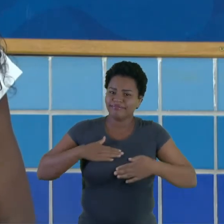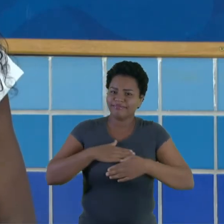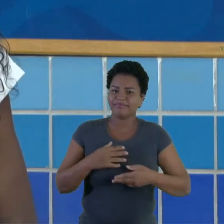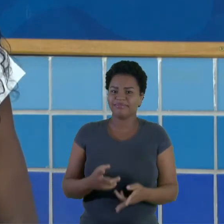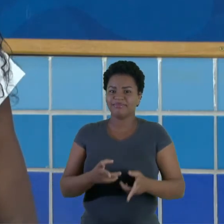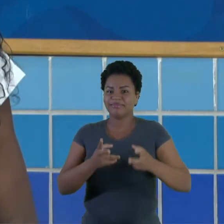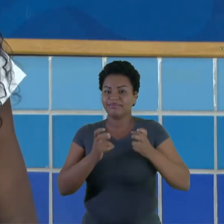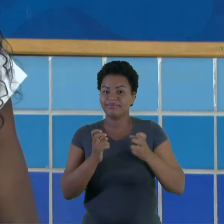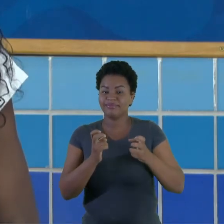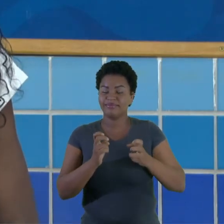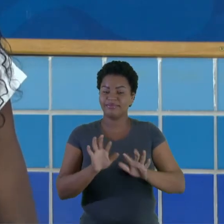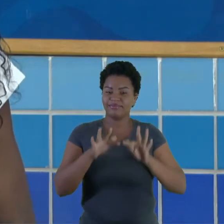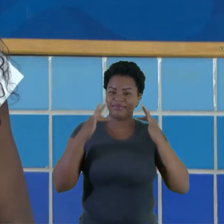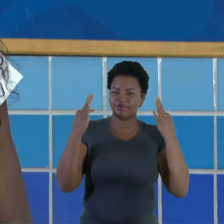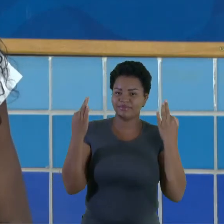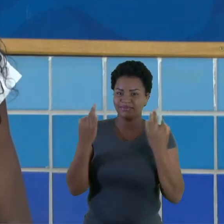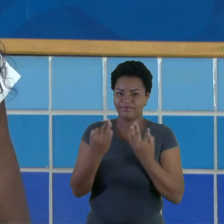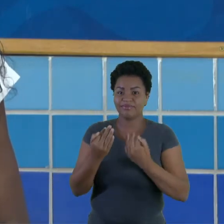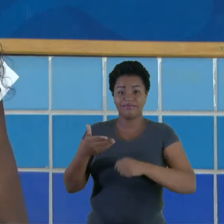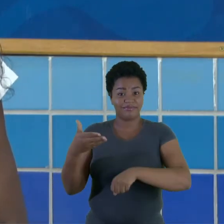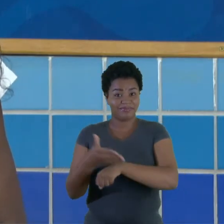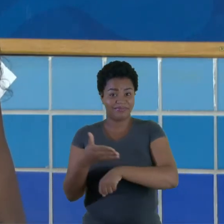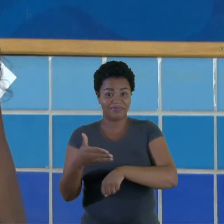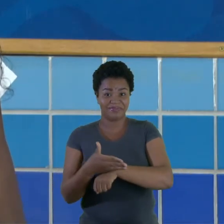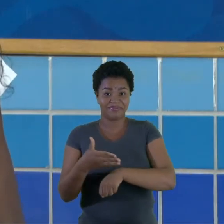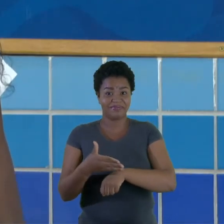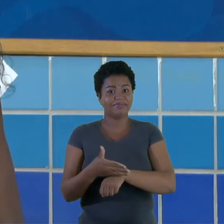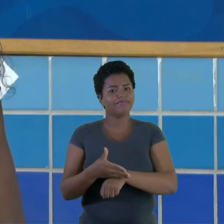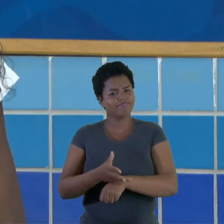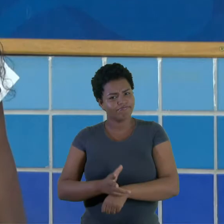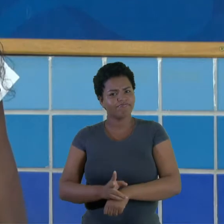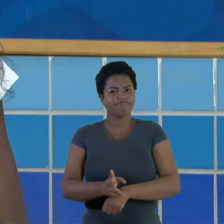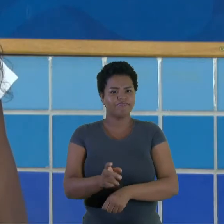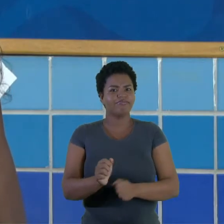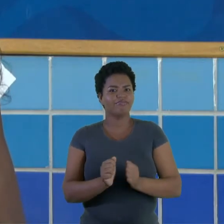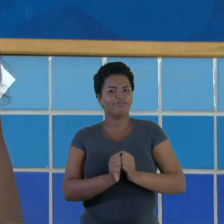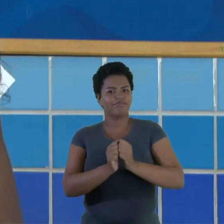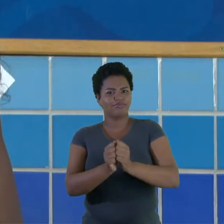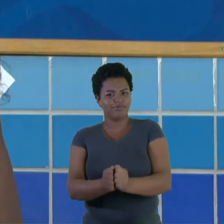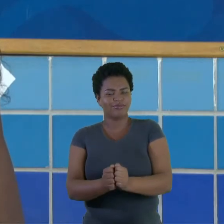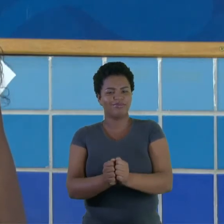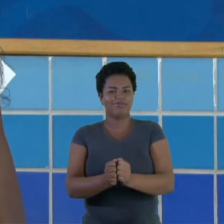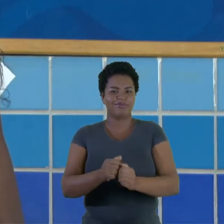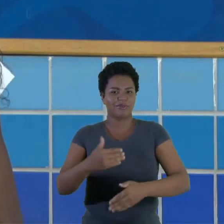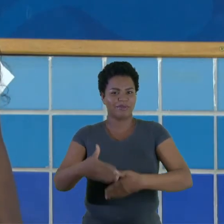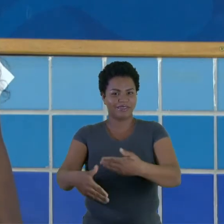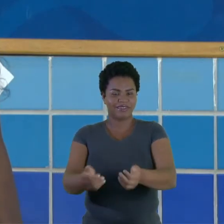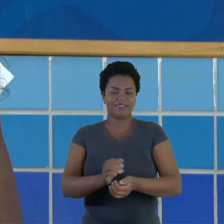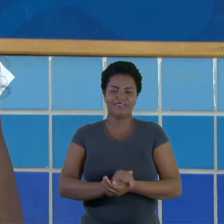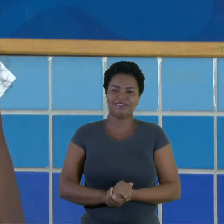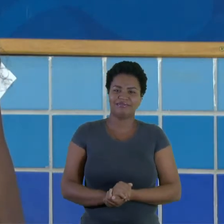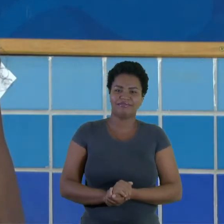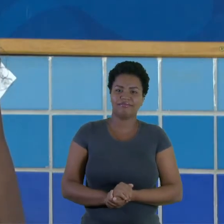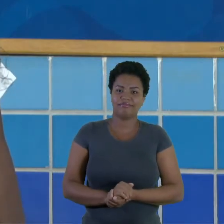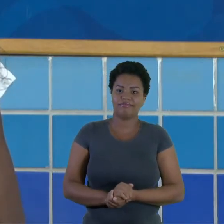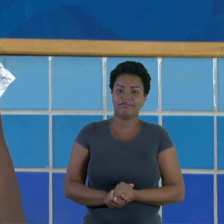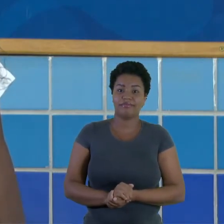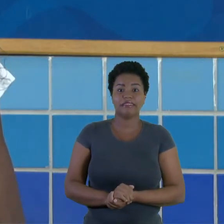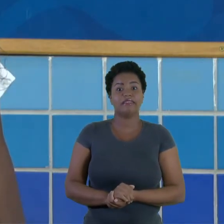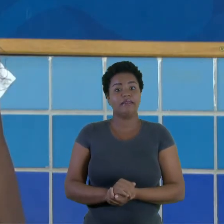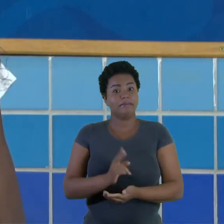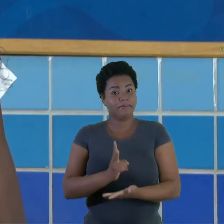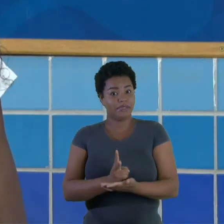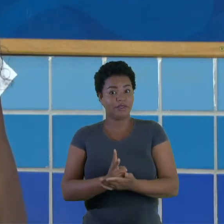perceber que as famílias estão participando ativamente desse processo mesmo diante dos